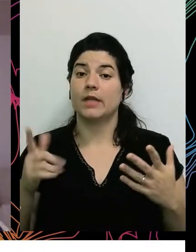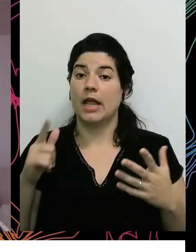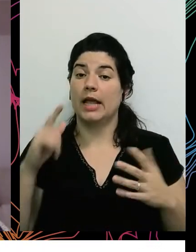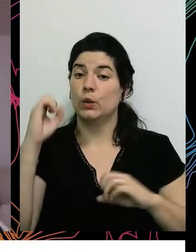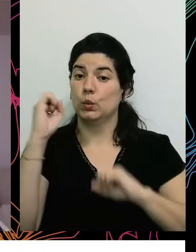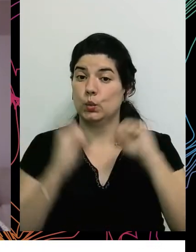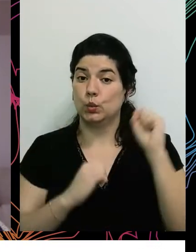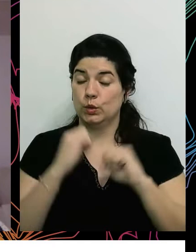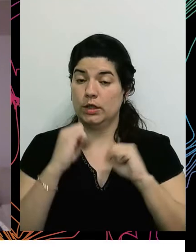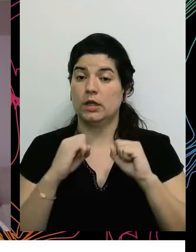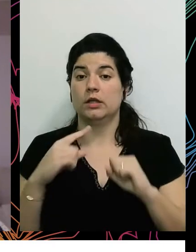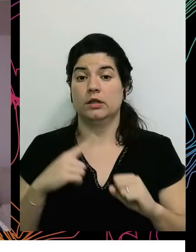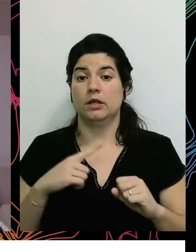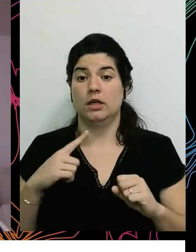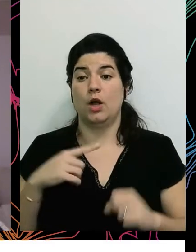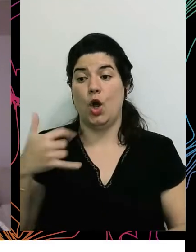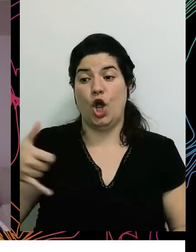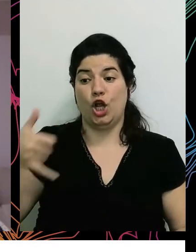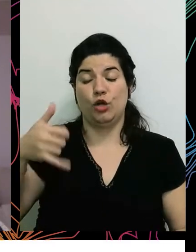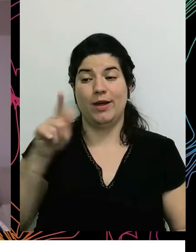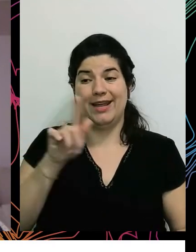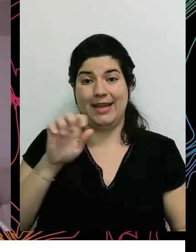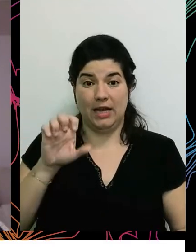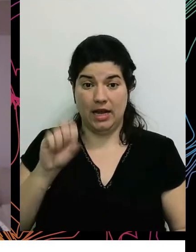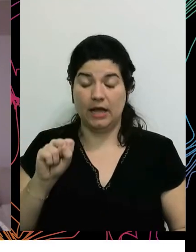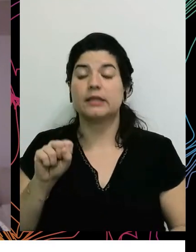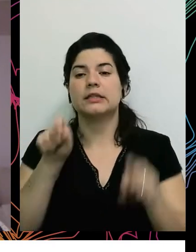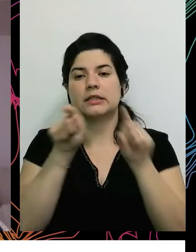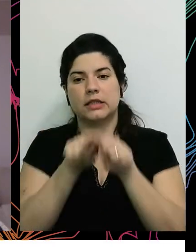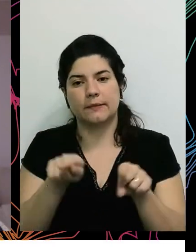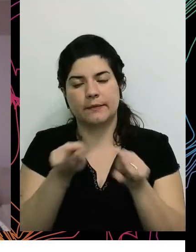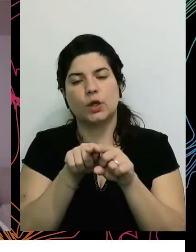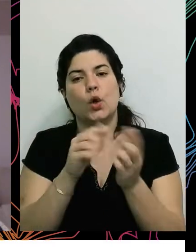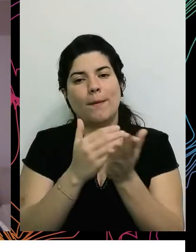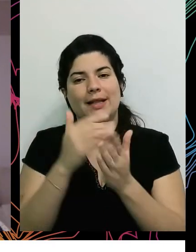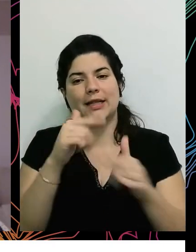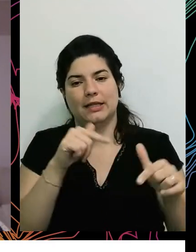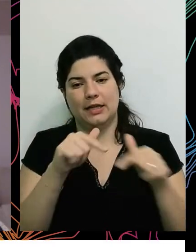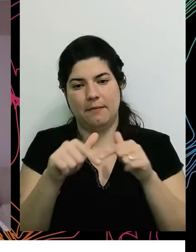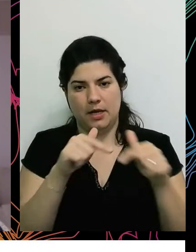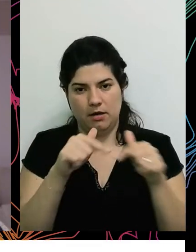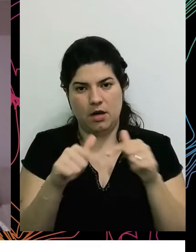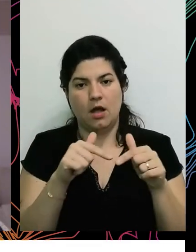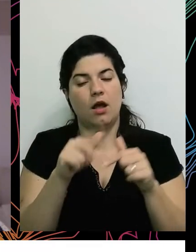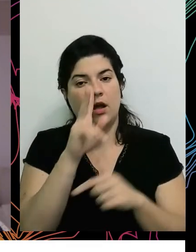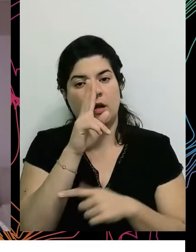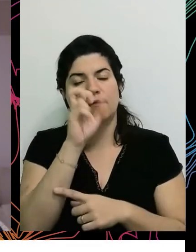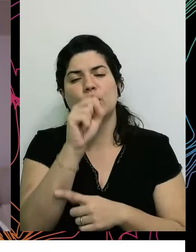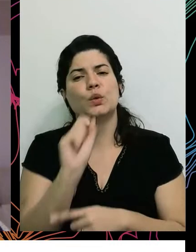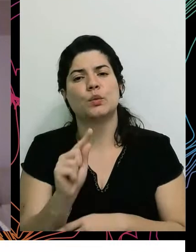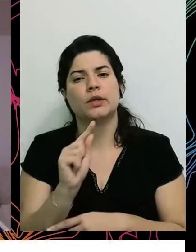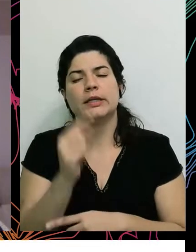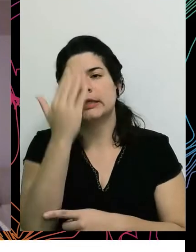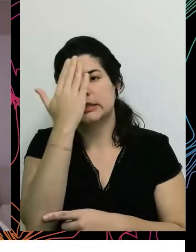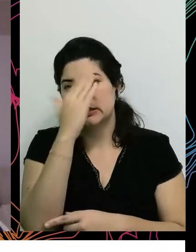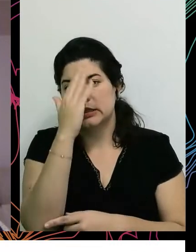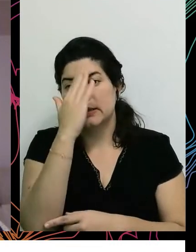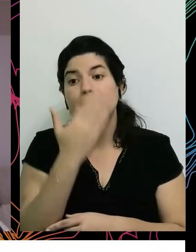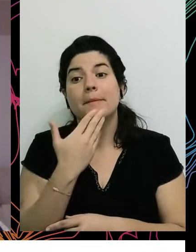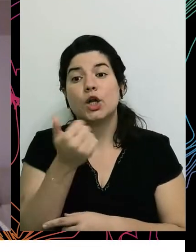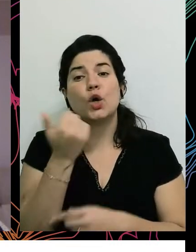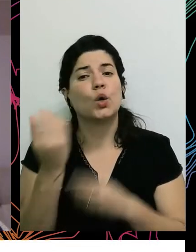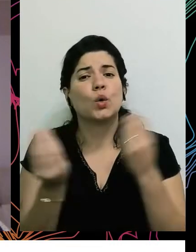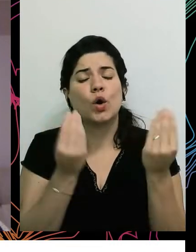gás, não diferente das outras, também começou a trabalhar fortemente para entender melhor como